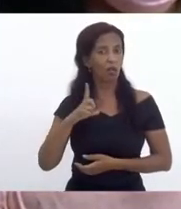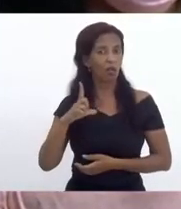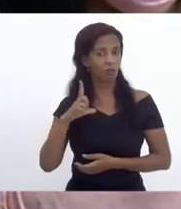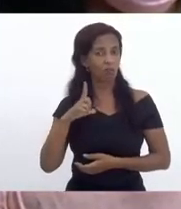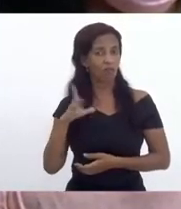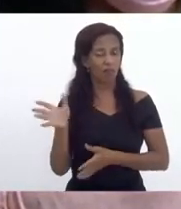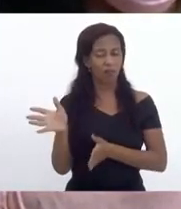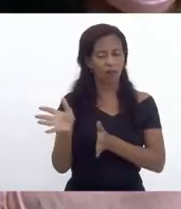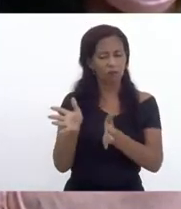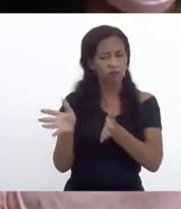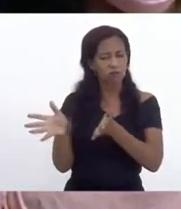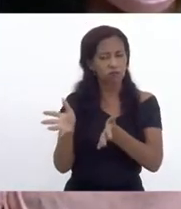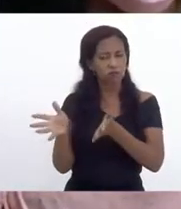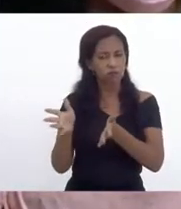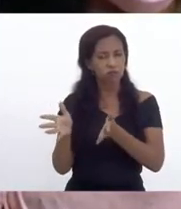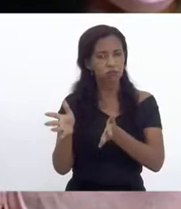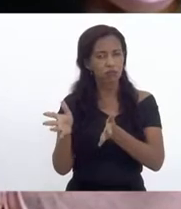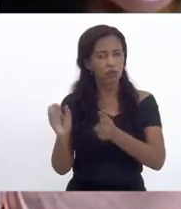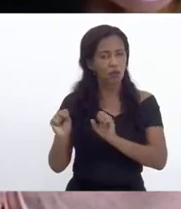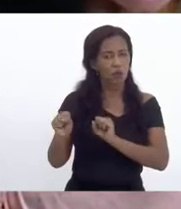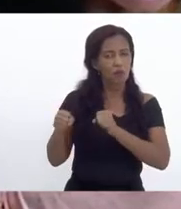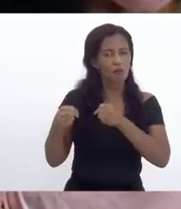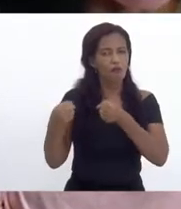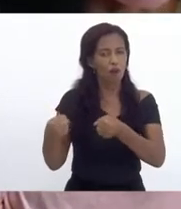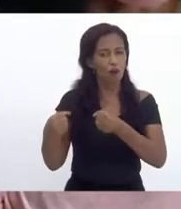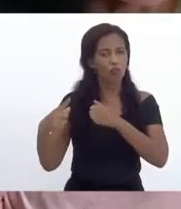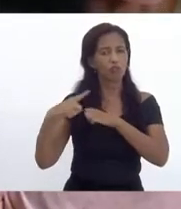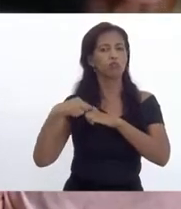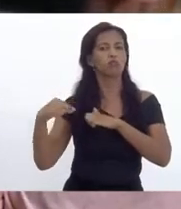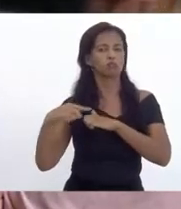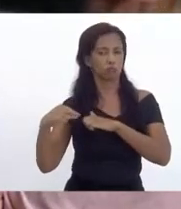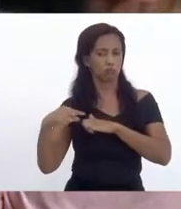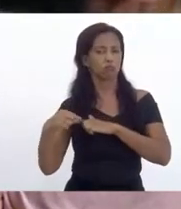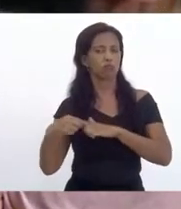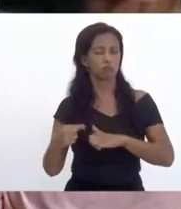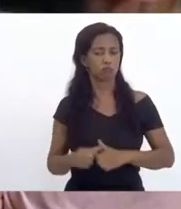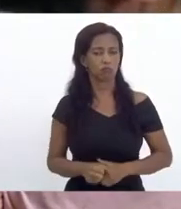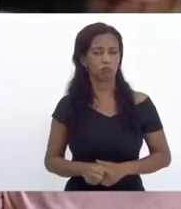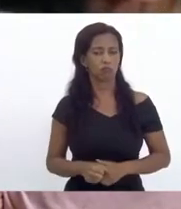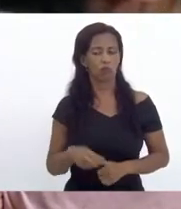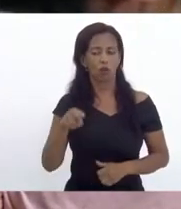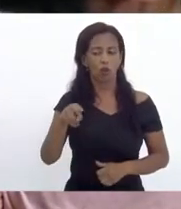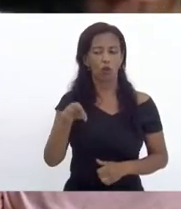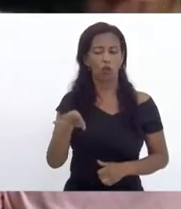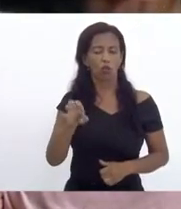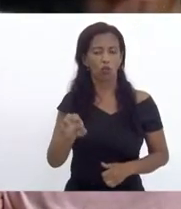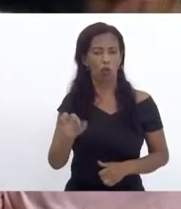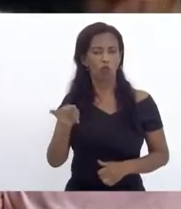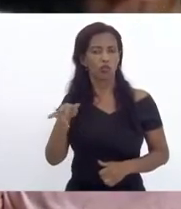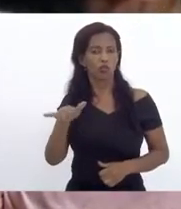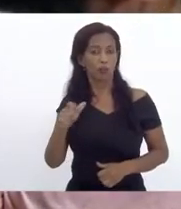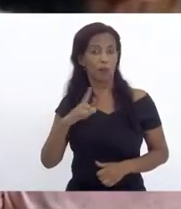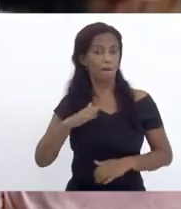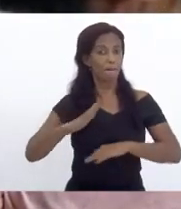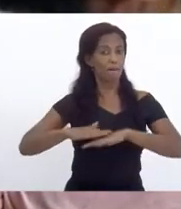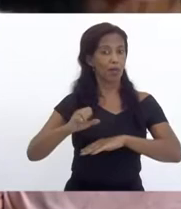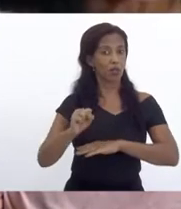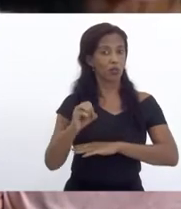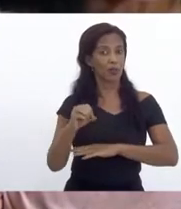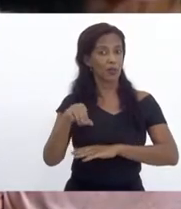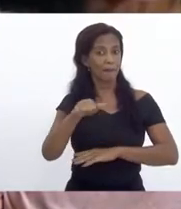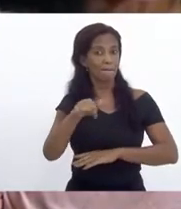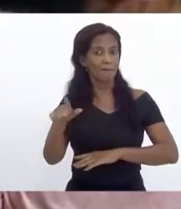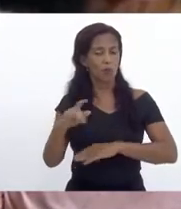pujança e um forte empreendedorismo. No Norte Fluminense, são mais de 80 mil micro e